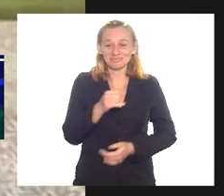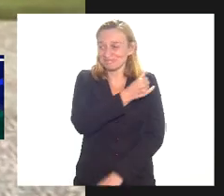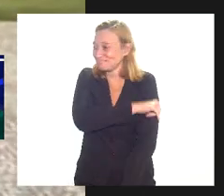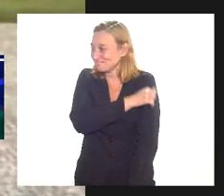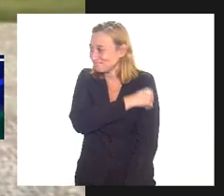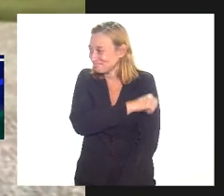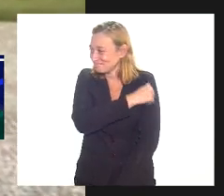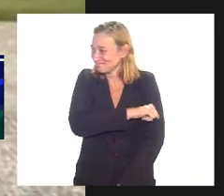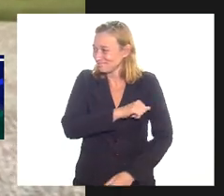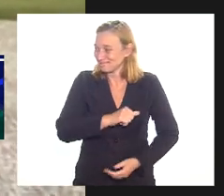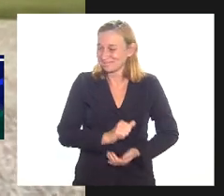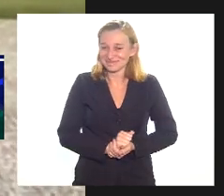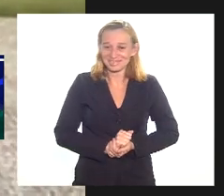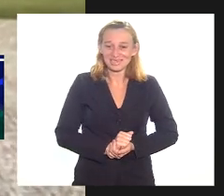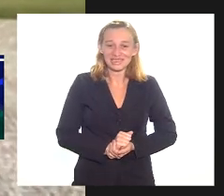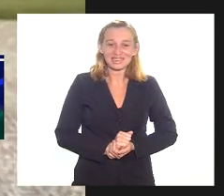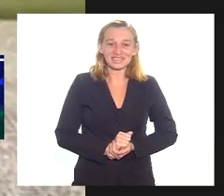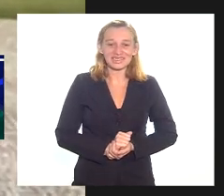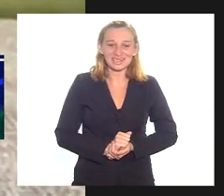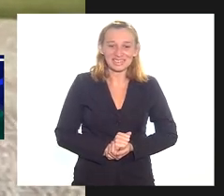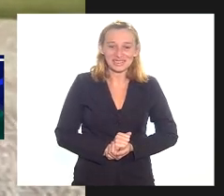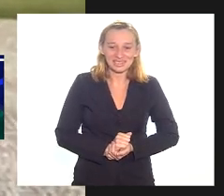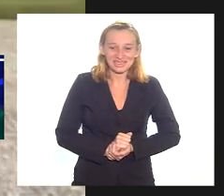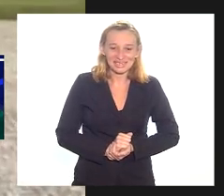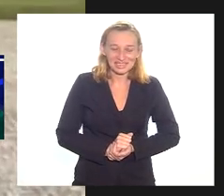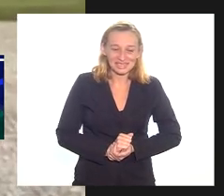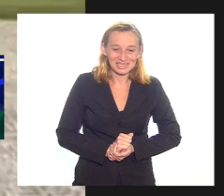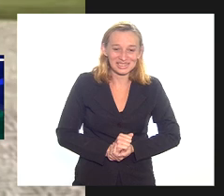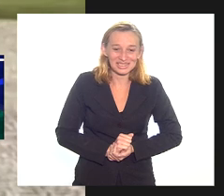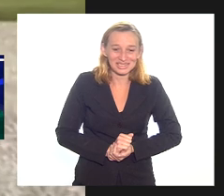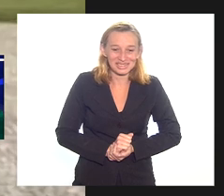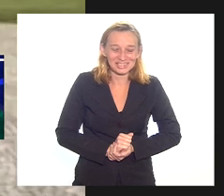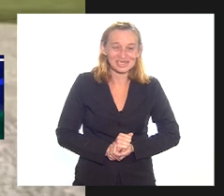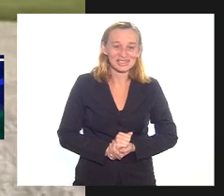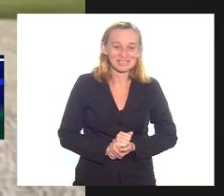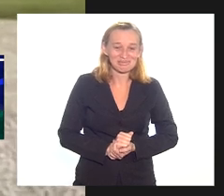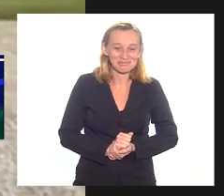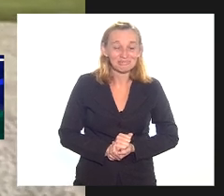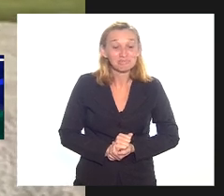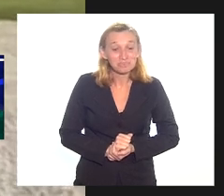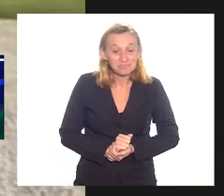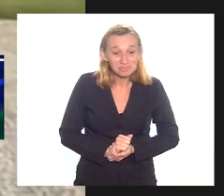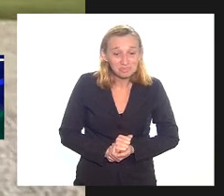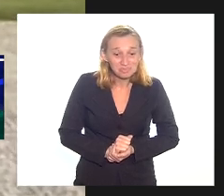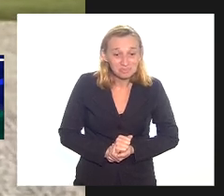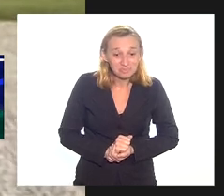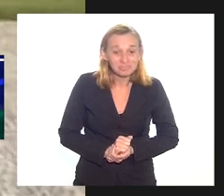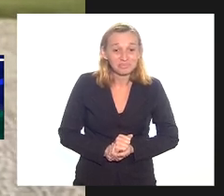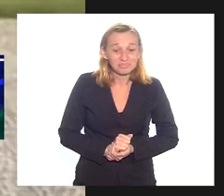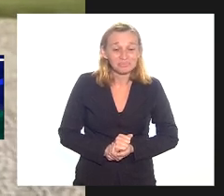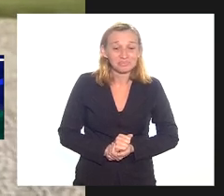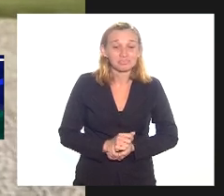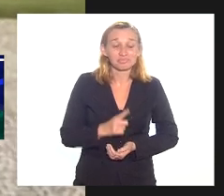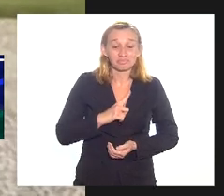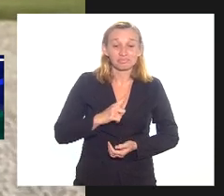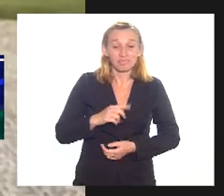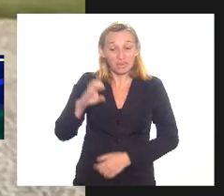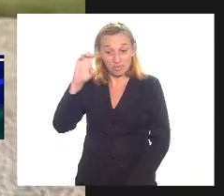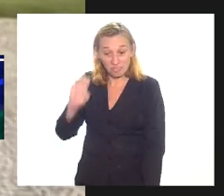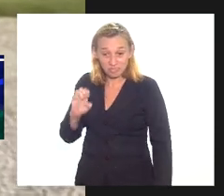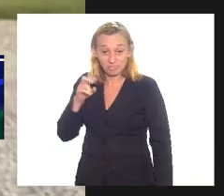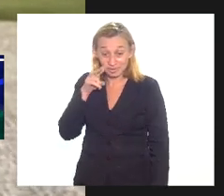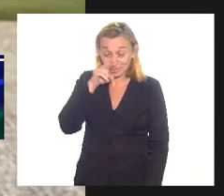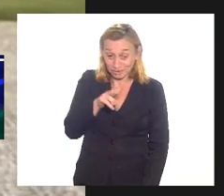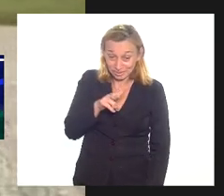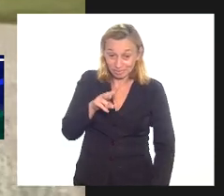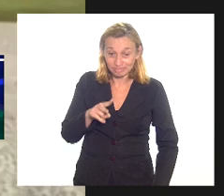está vivendo o que está vivendo, o fruto desse governo, desses governos anteriores que roubaram, que tinham uma vertente de esquerda muito forte,